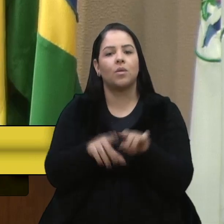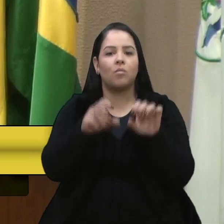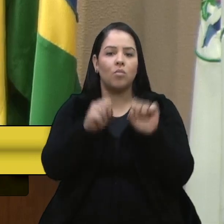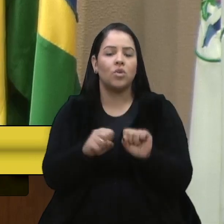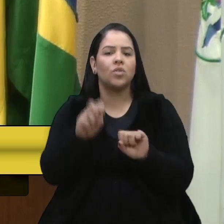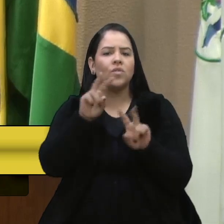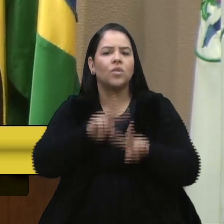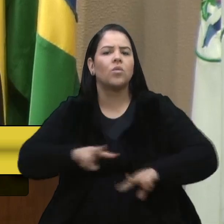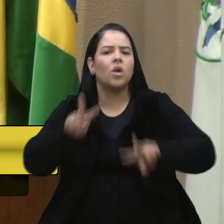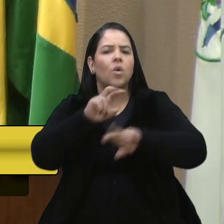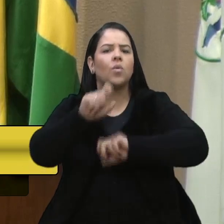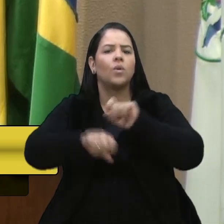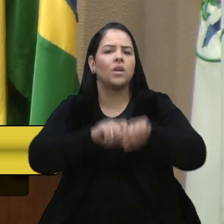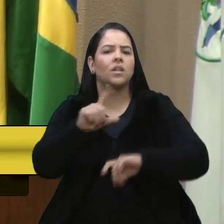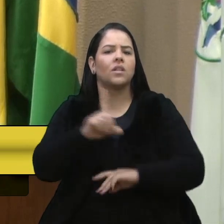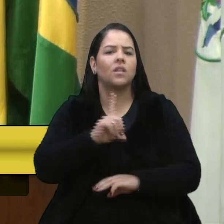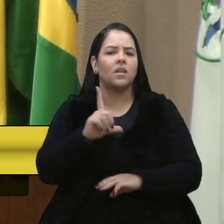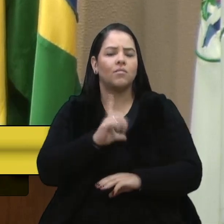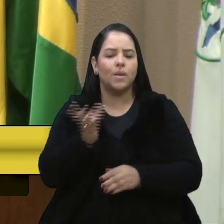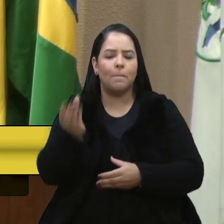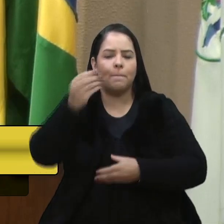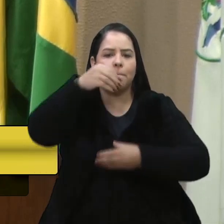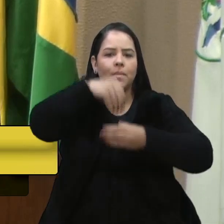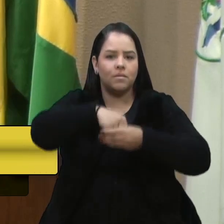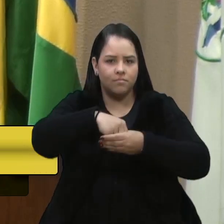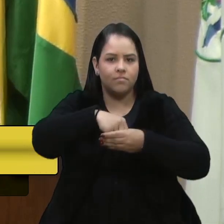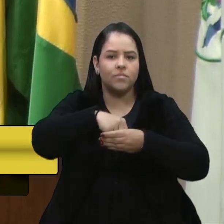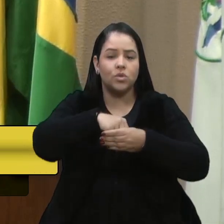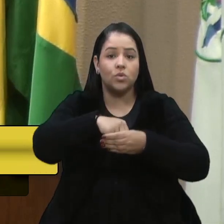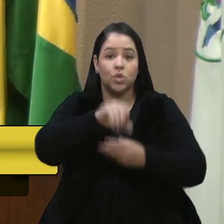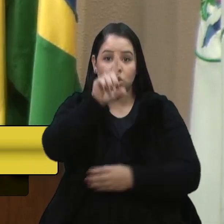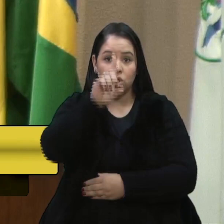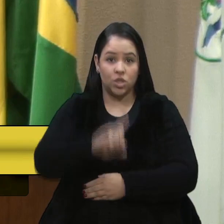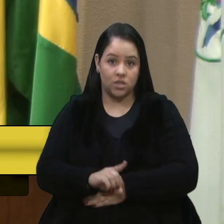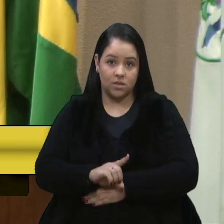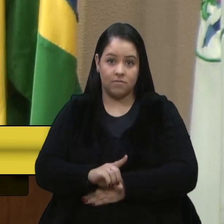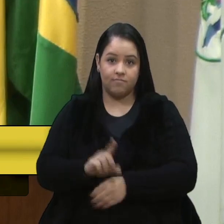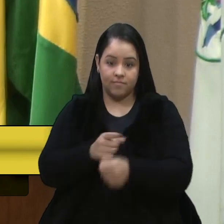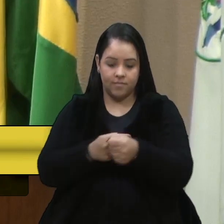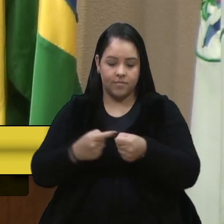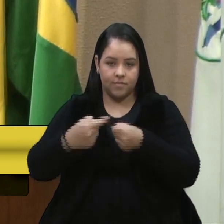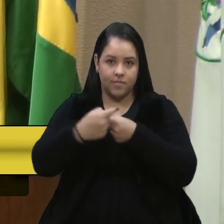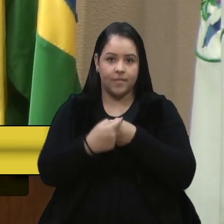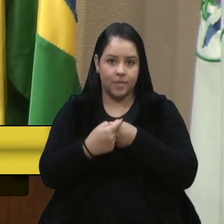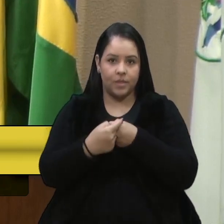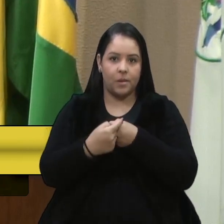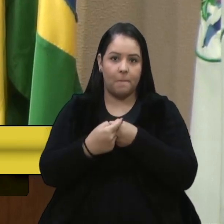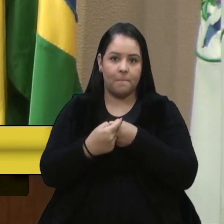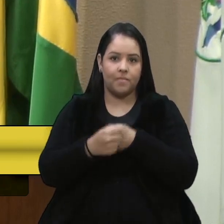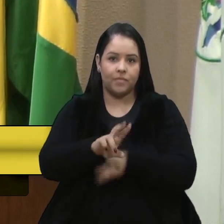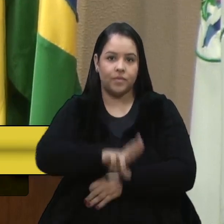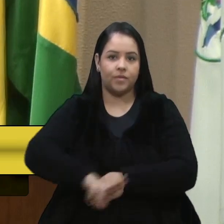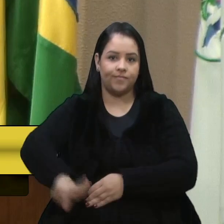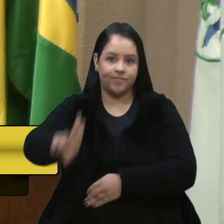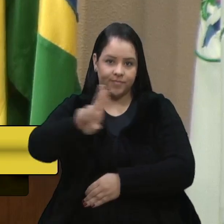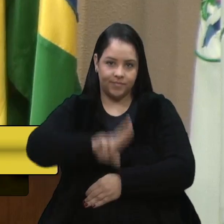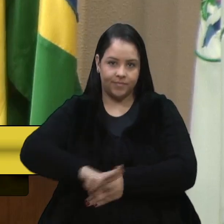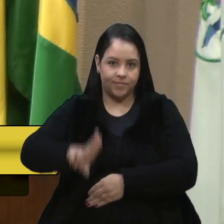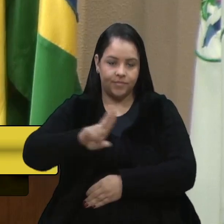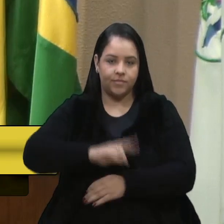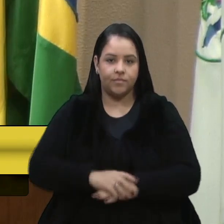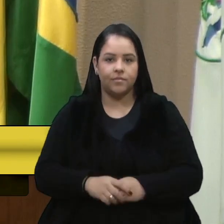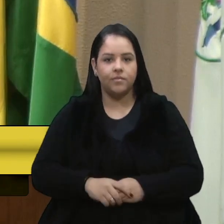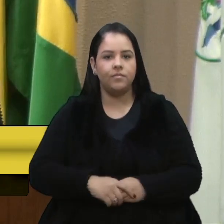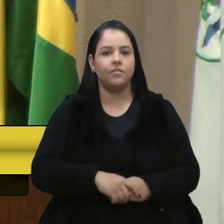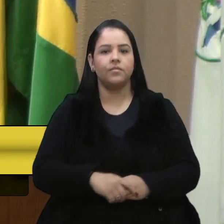ver que se tem o pertencimento e o direito à cidade sendo de fato usufruído. E a gente